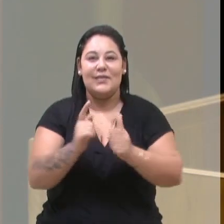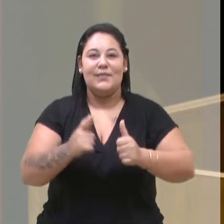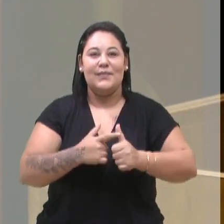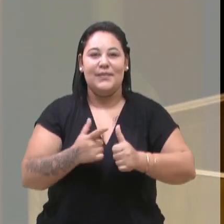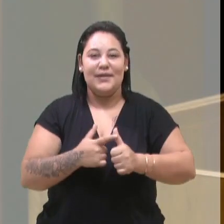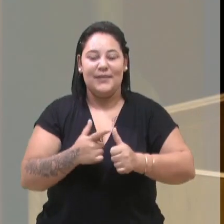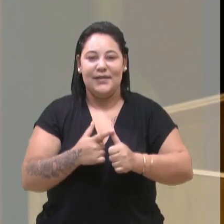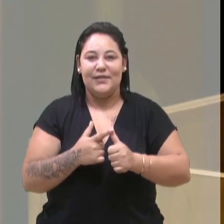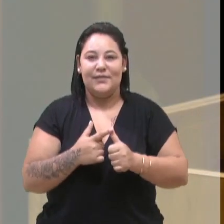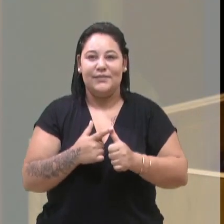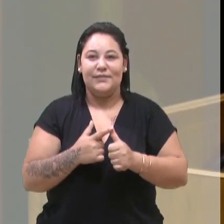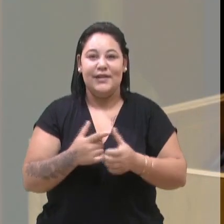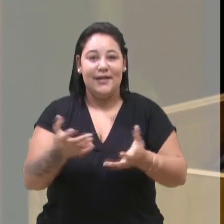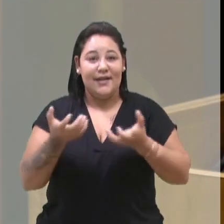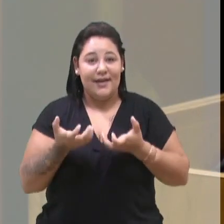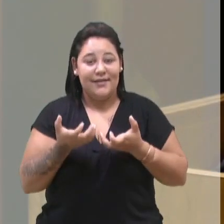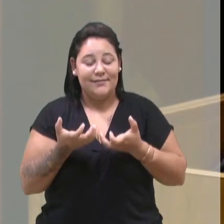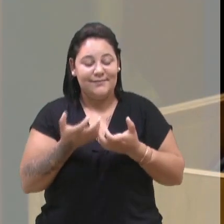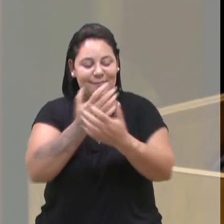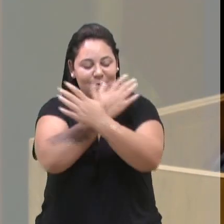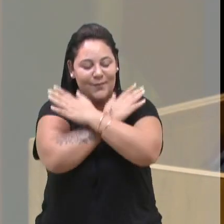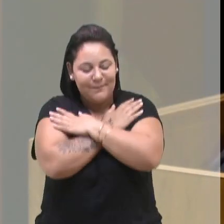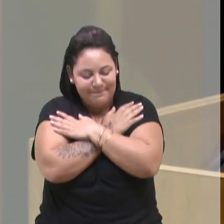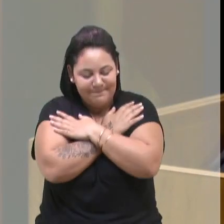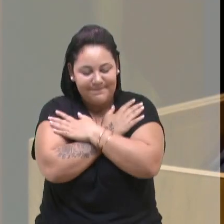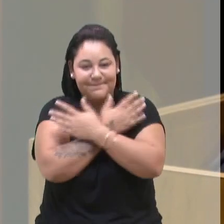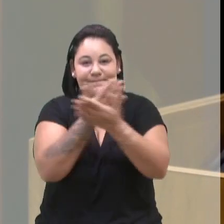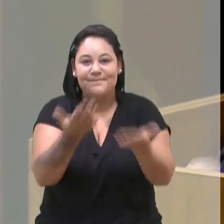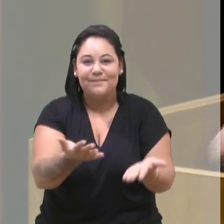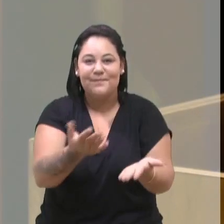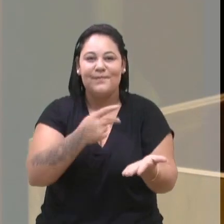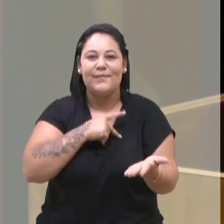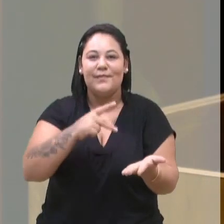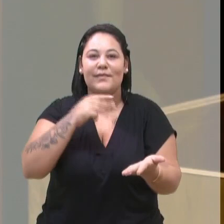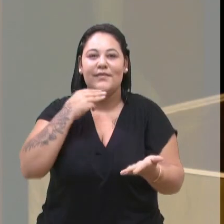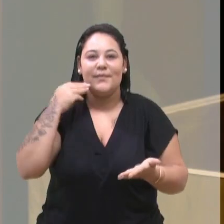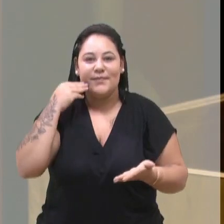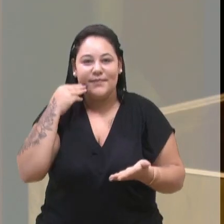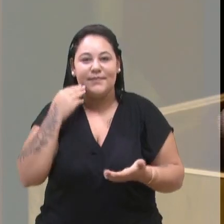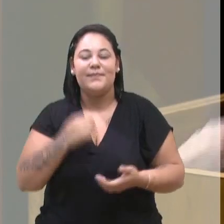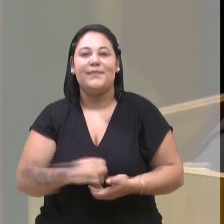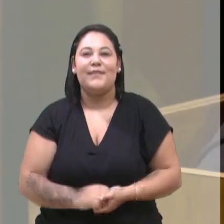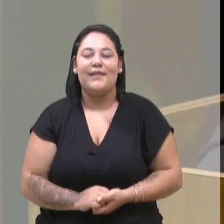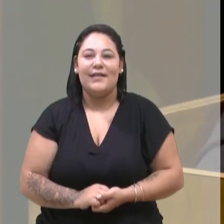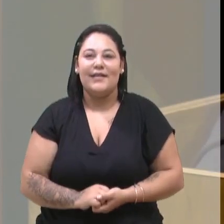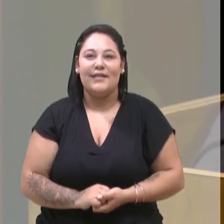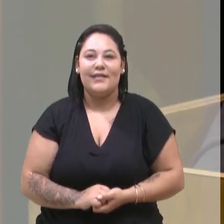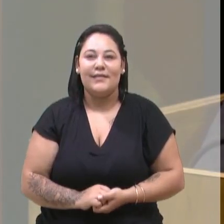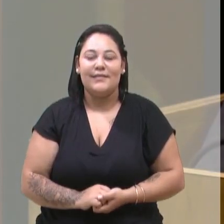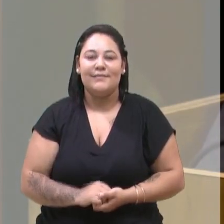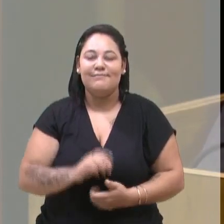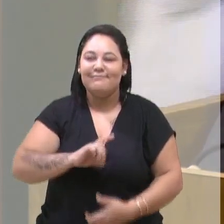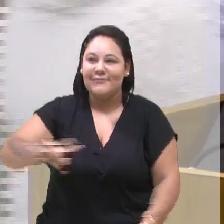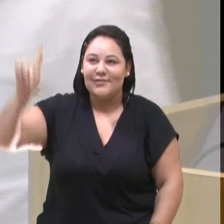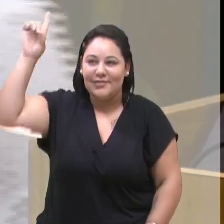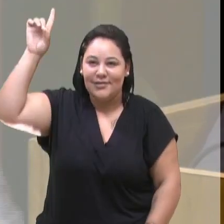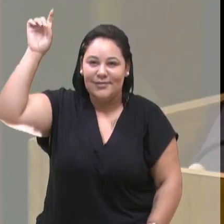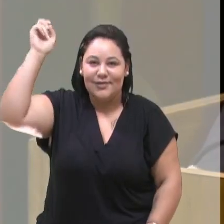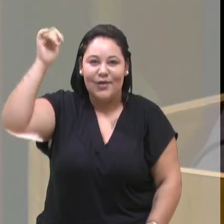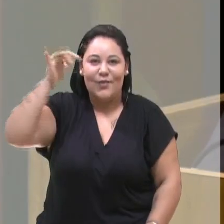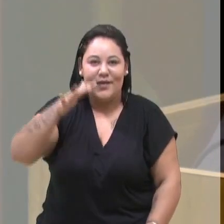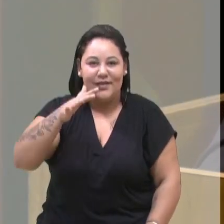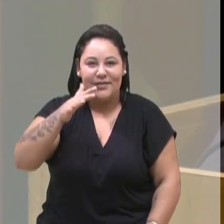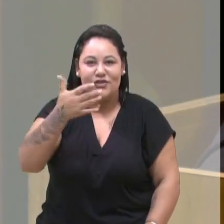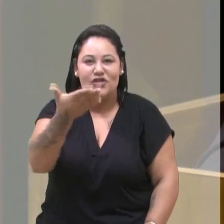deixar um abraço a você, senhora presidente Marissol Santos. Que Deus ilumine e tenha sabedoria de